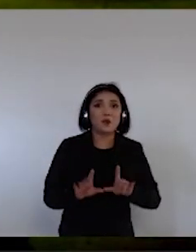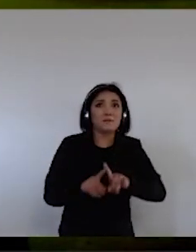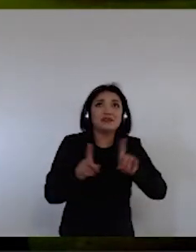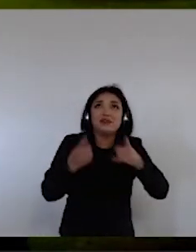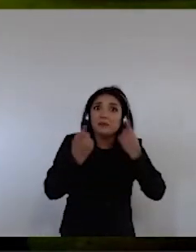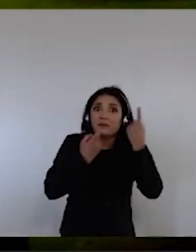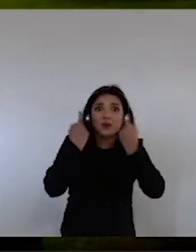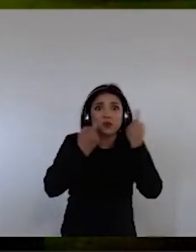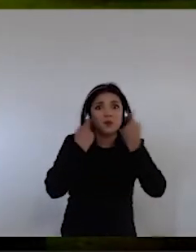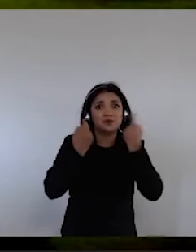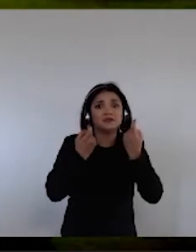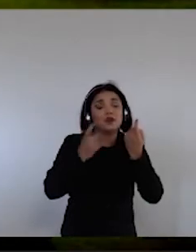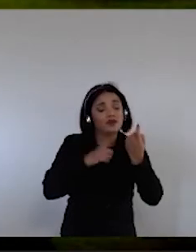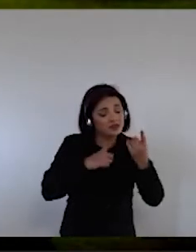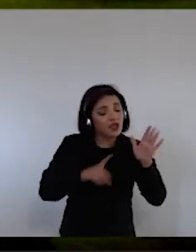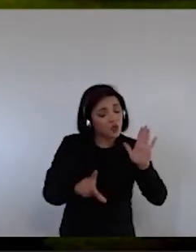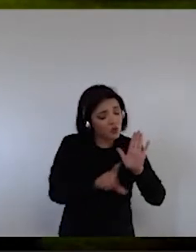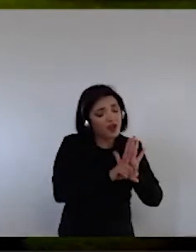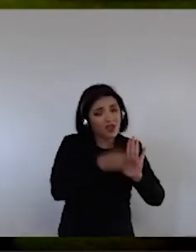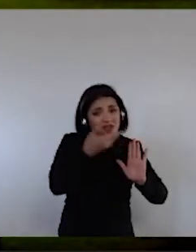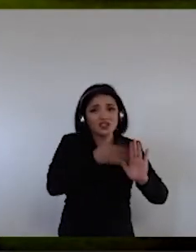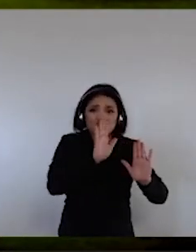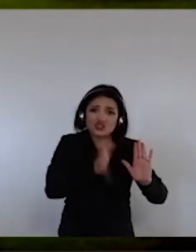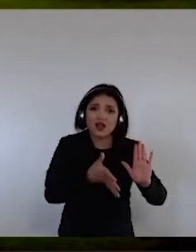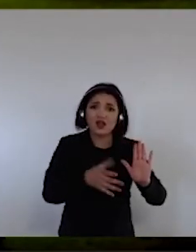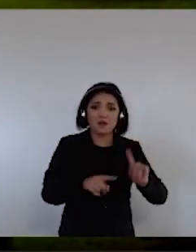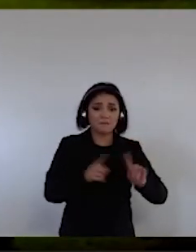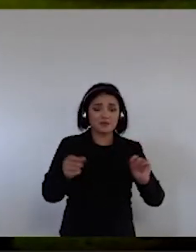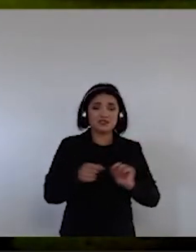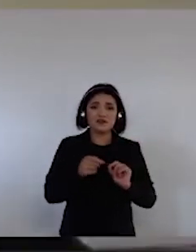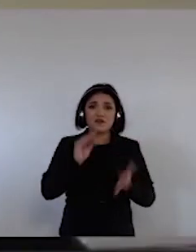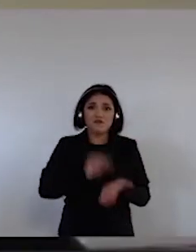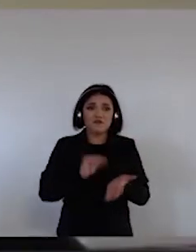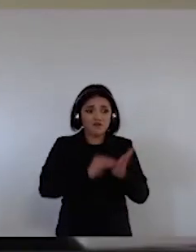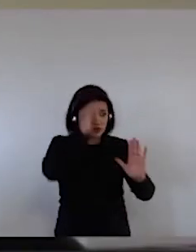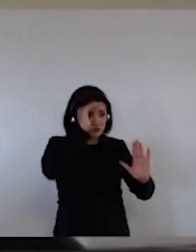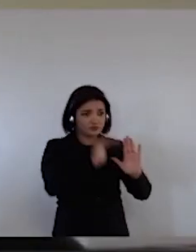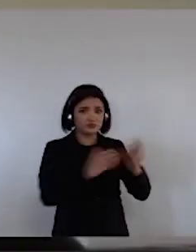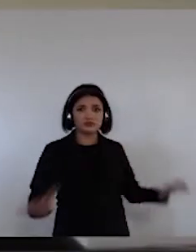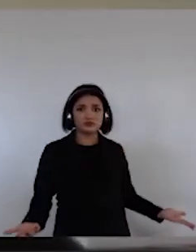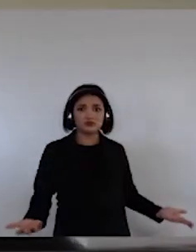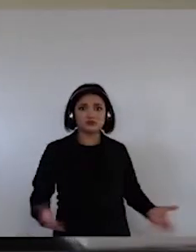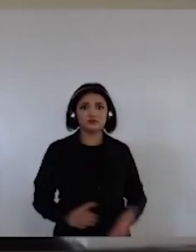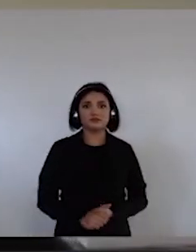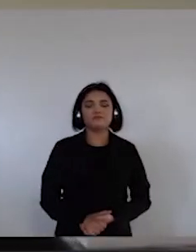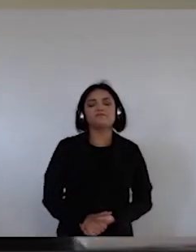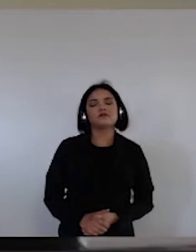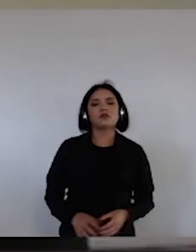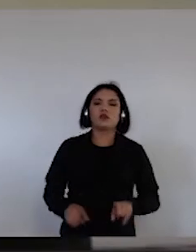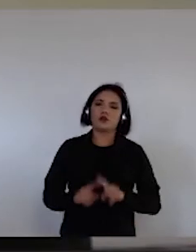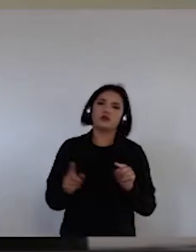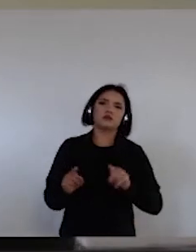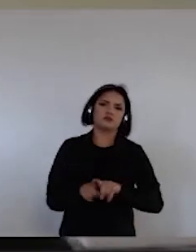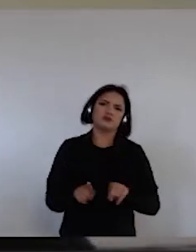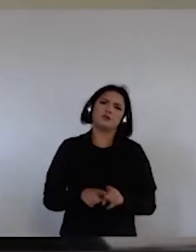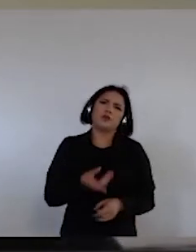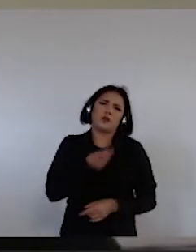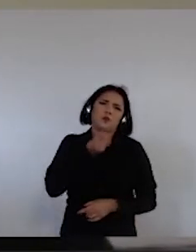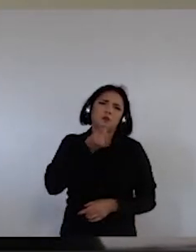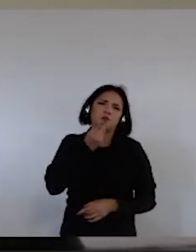do STJ, ele não tem condições administrativas e funcionais de fazer com que essa